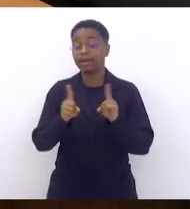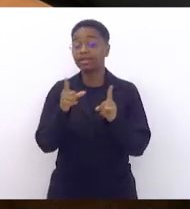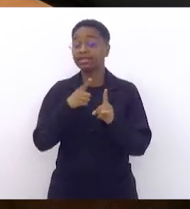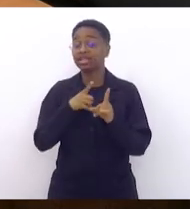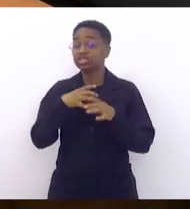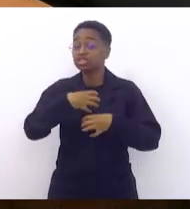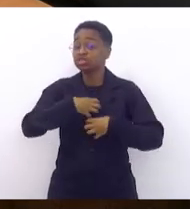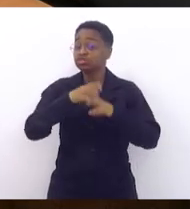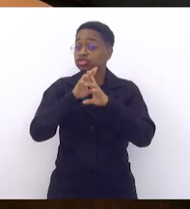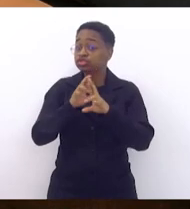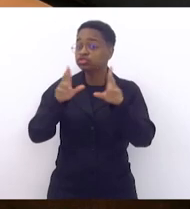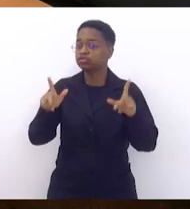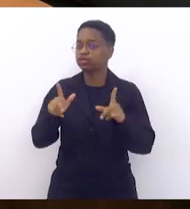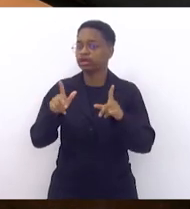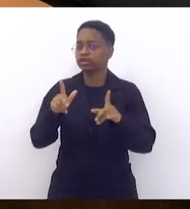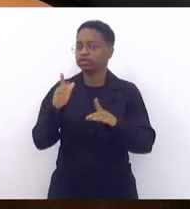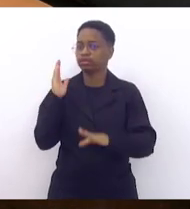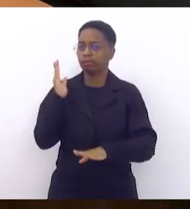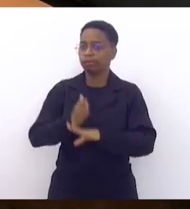de combater